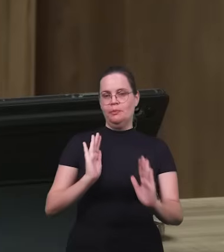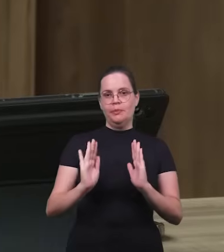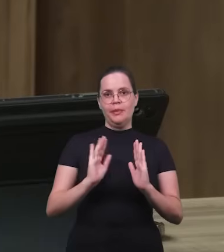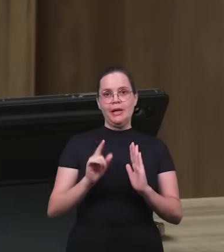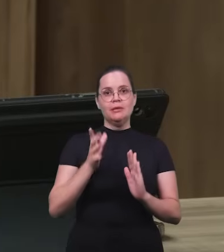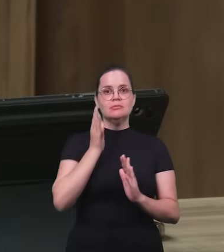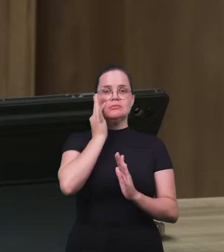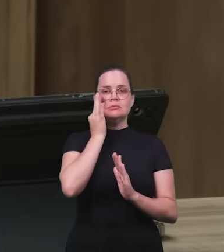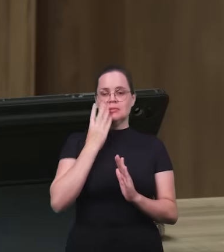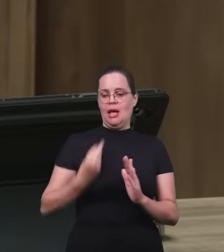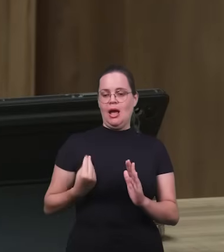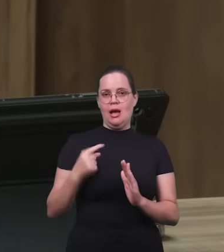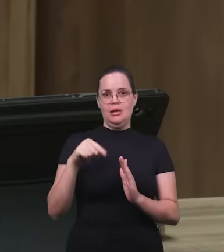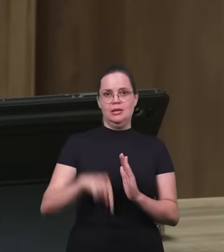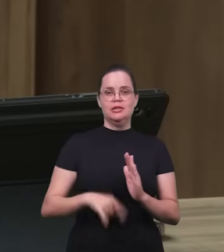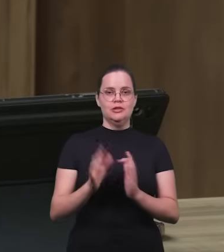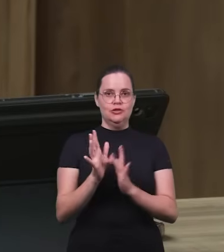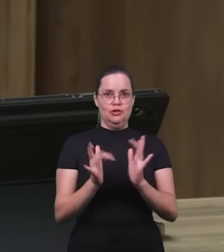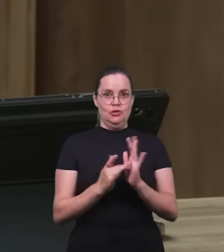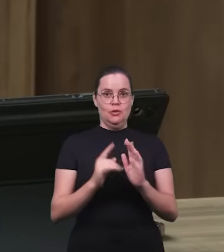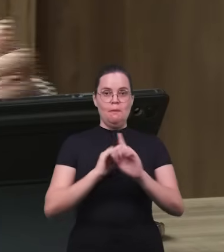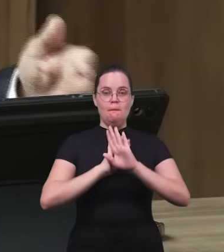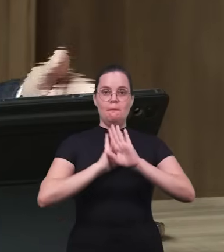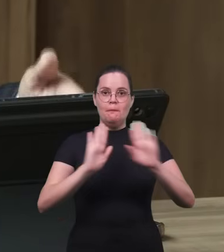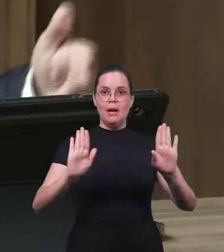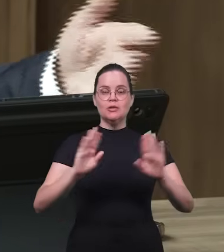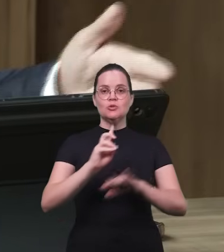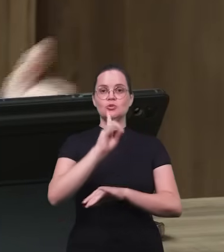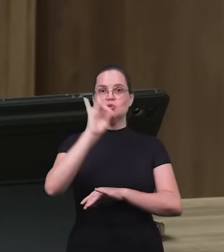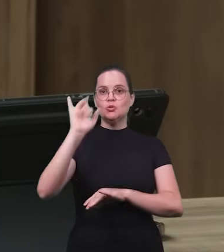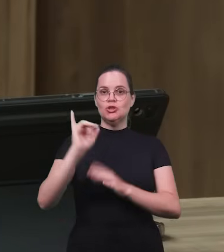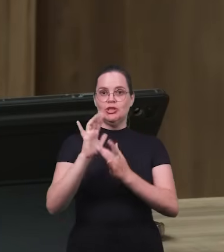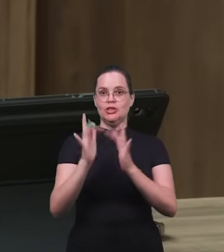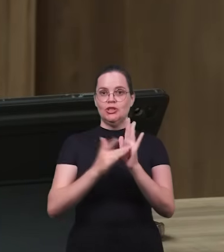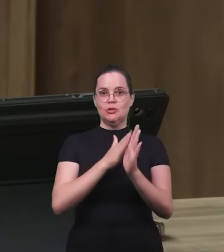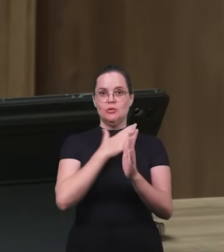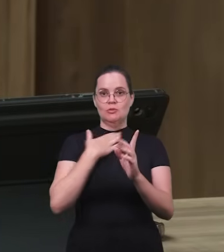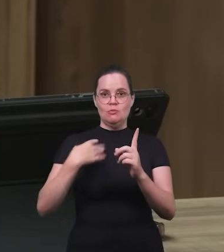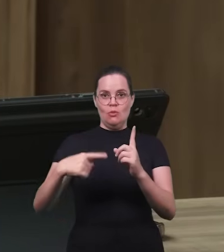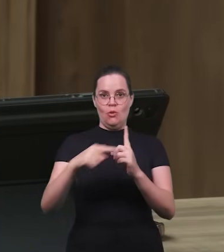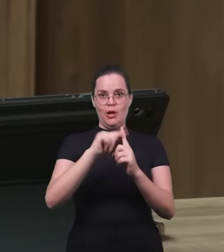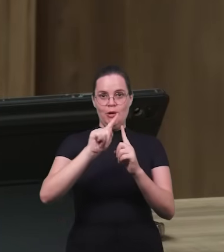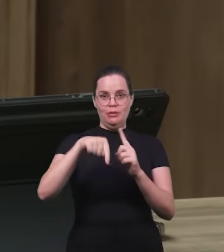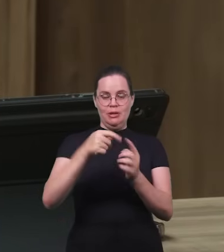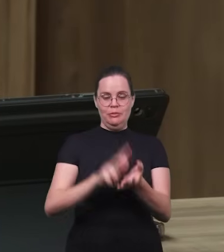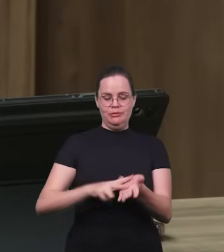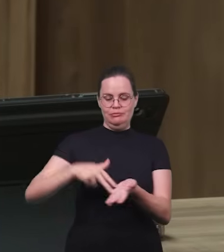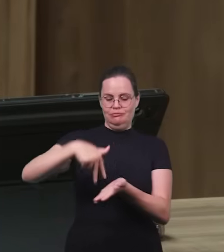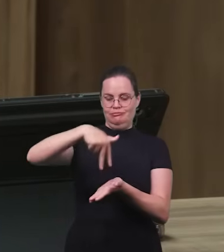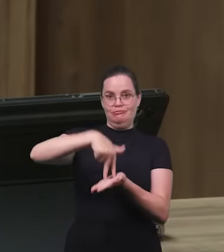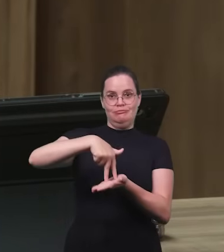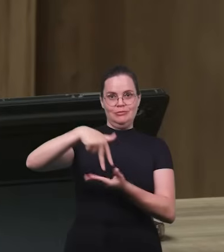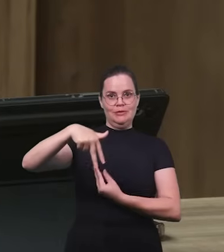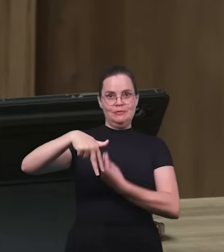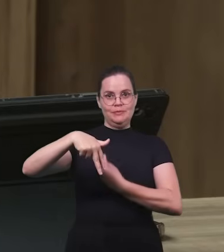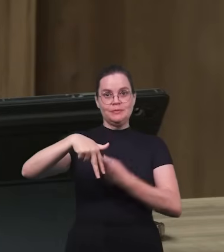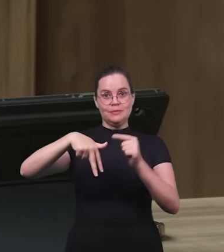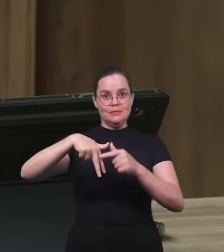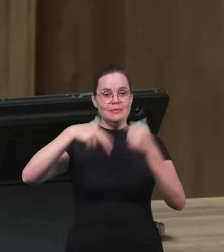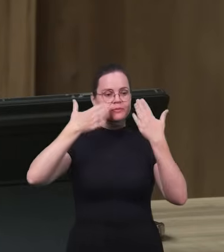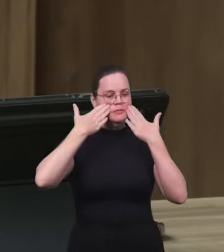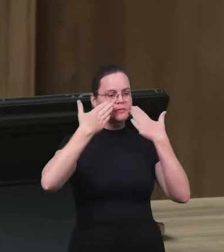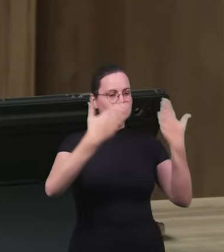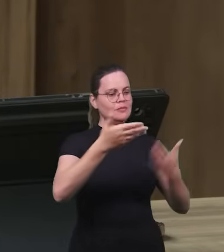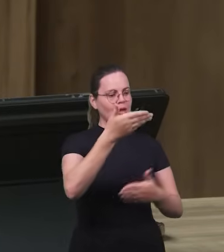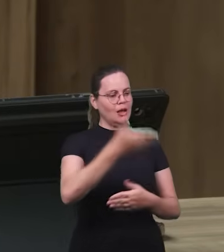Jesus ressuscitou, ao terceiro dia, depois da sua morte, da sua ressurreição, ele apareceu para Maria Madalena,